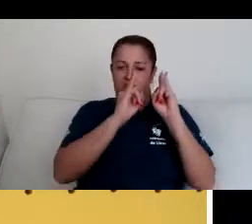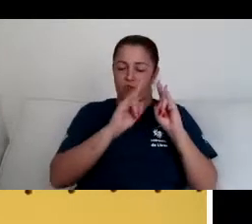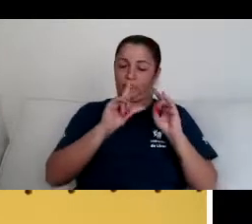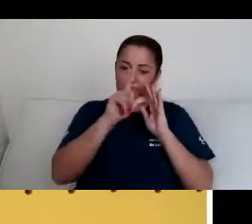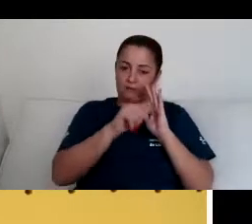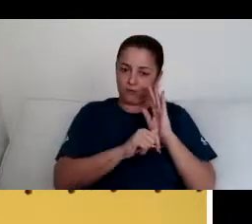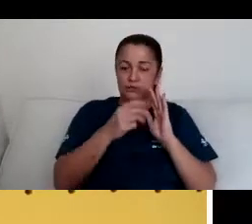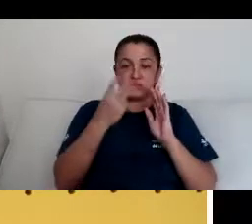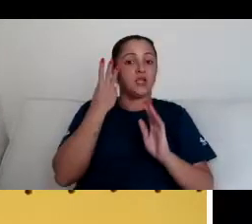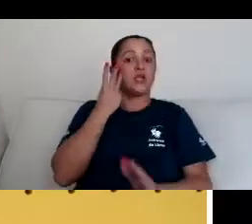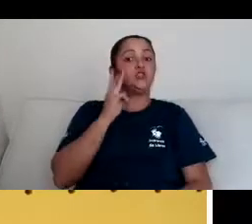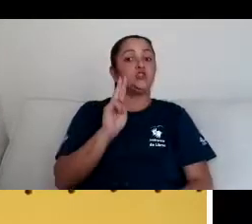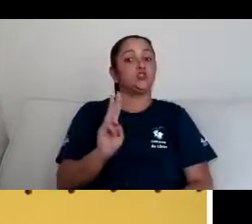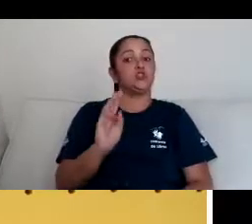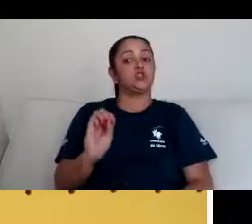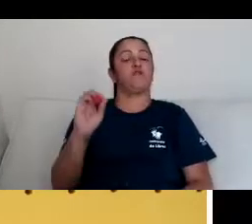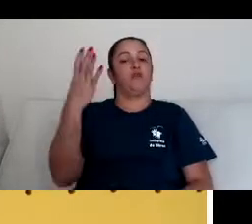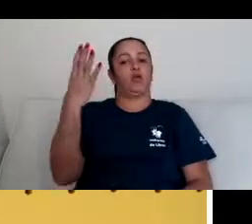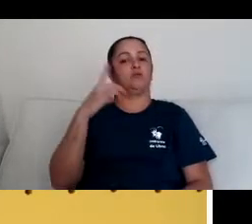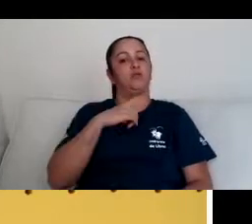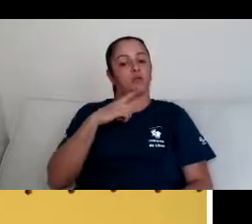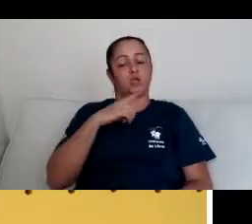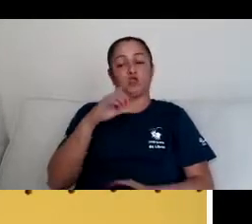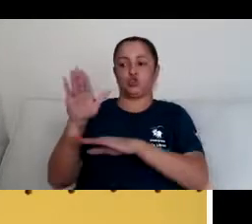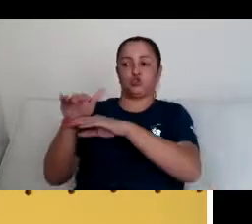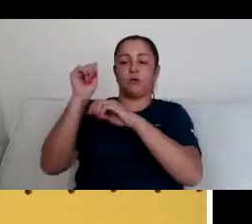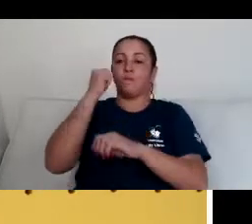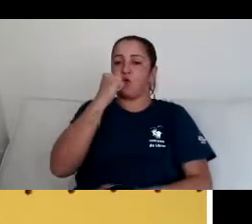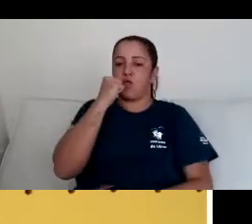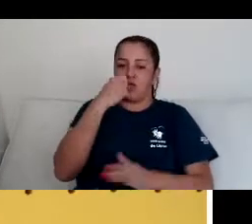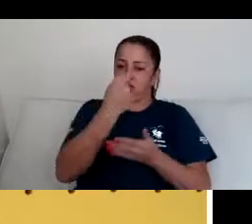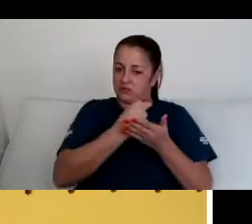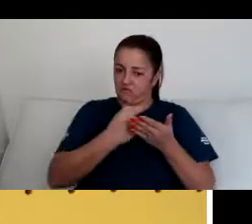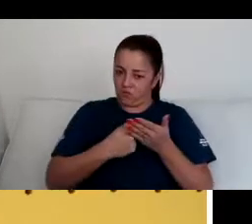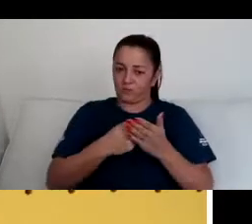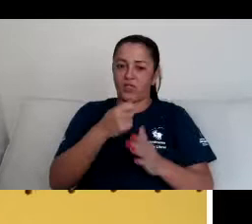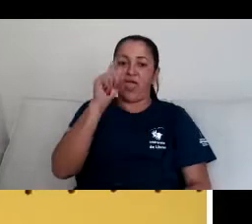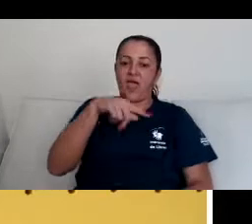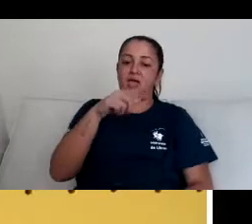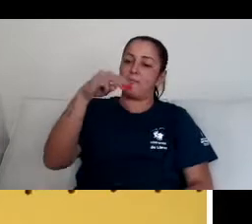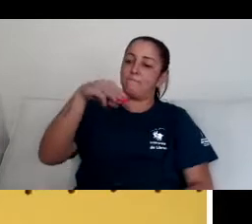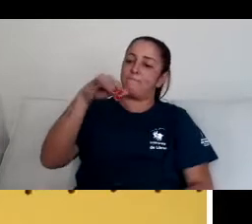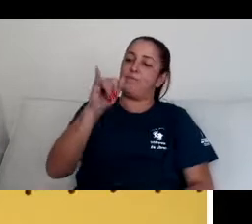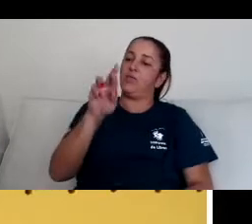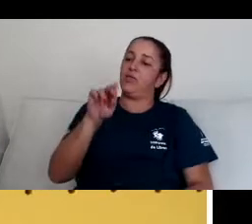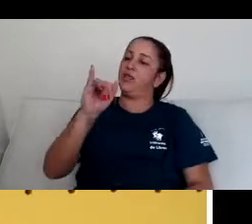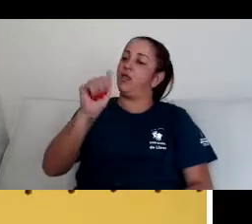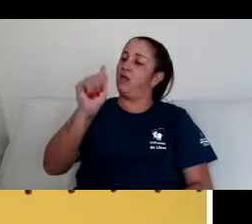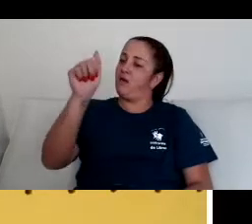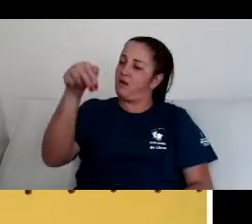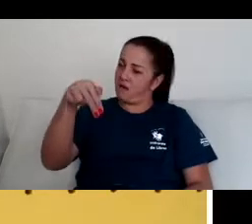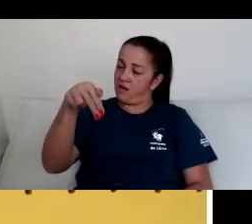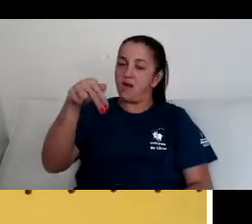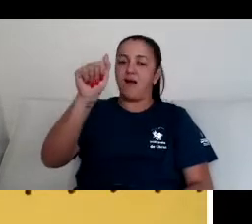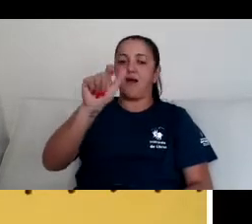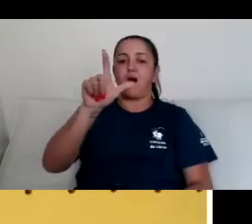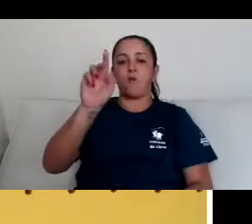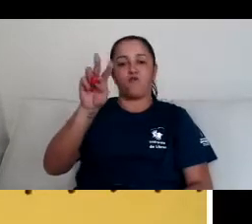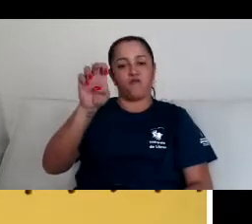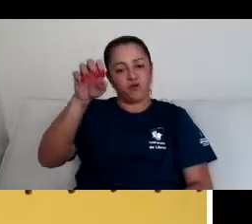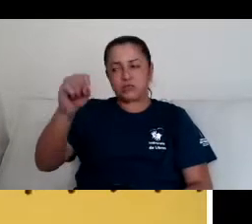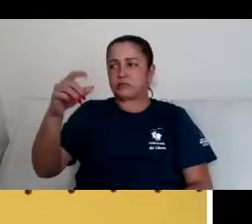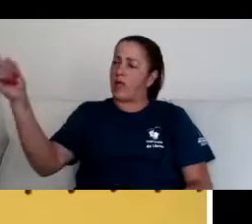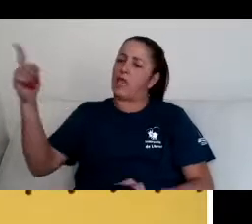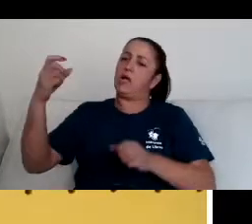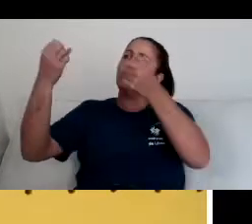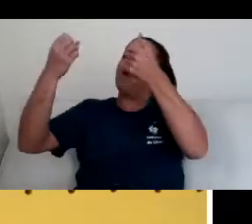No primeiro, levamos a escritora Miriam Alves para bater um papo sobre a trajetória literária dela com o público. E no